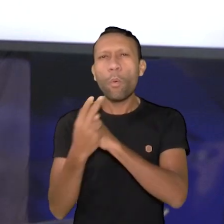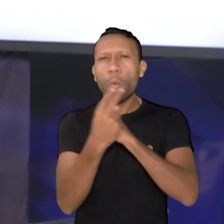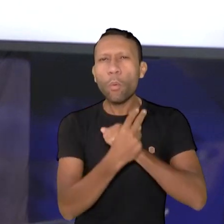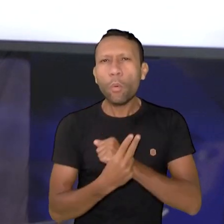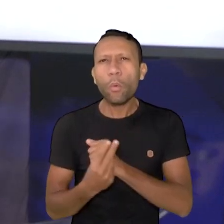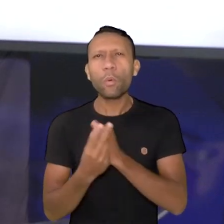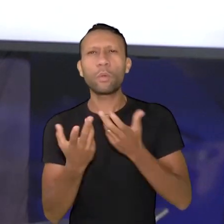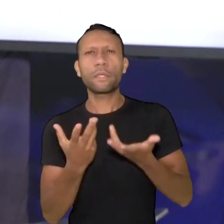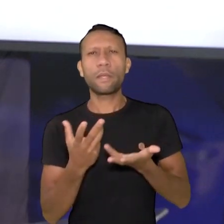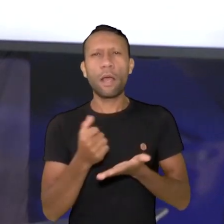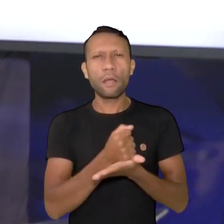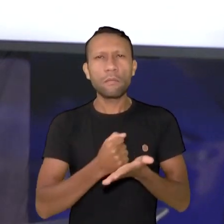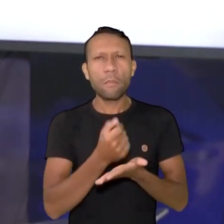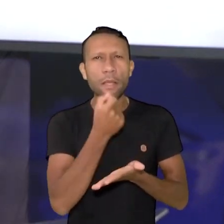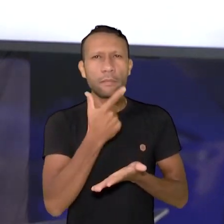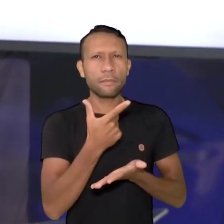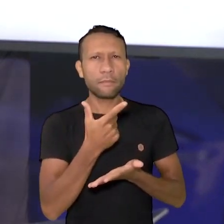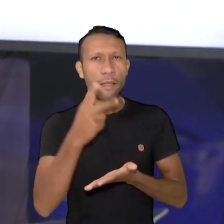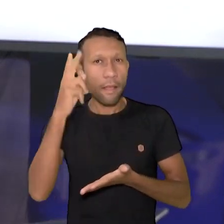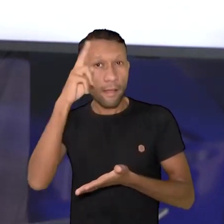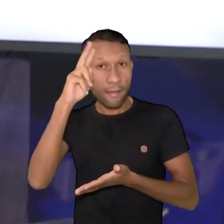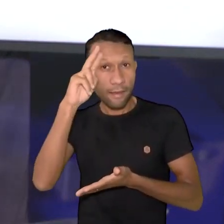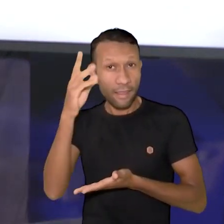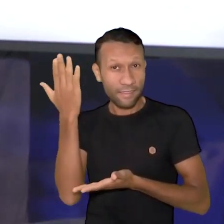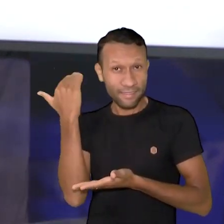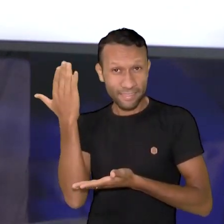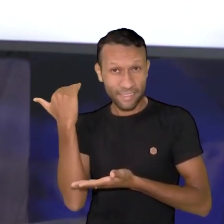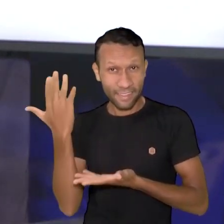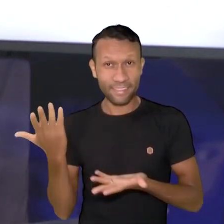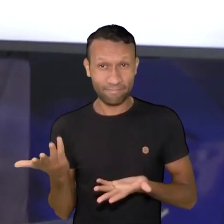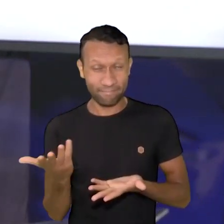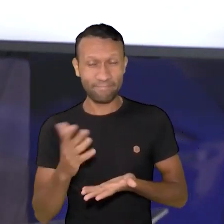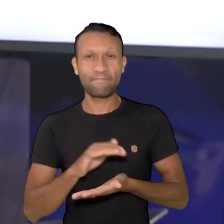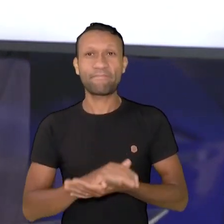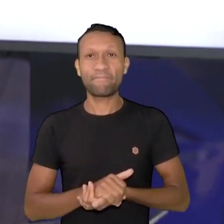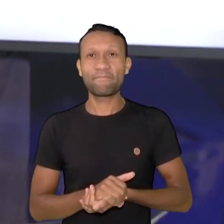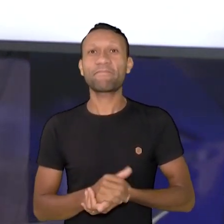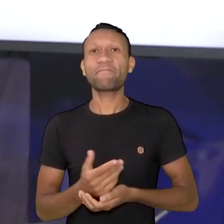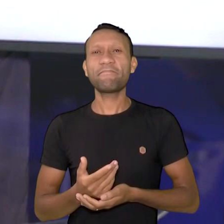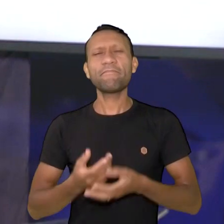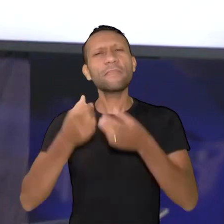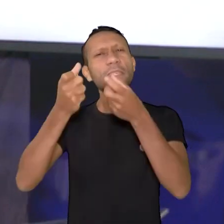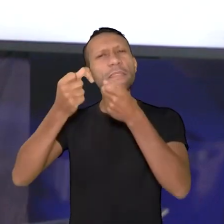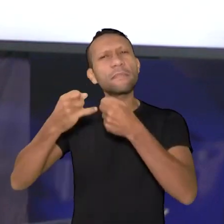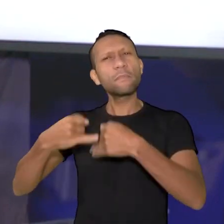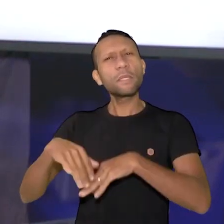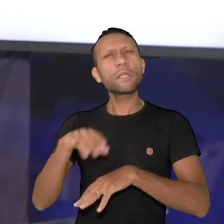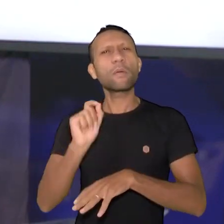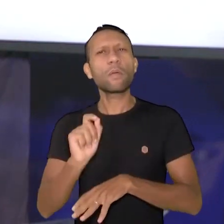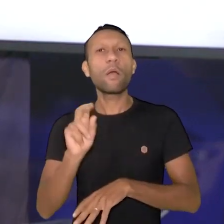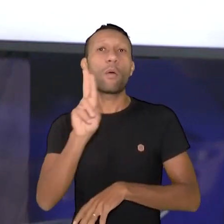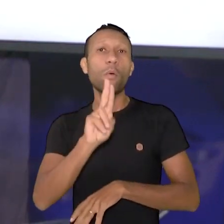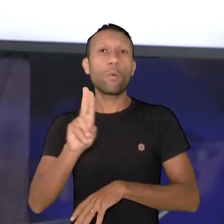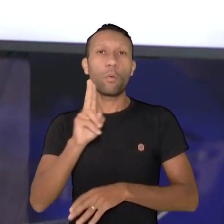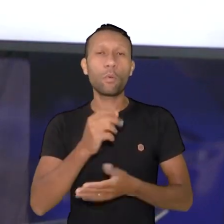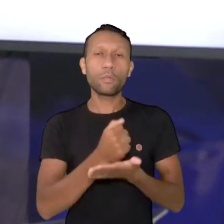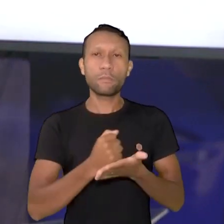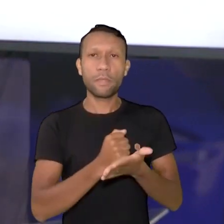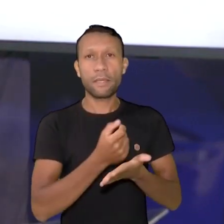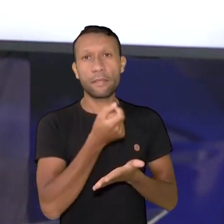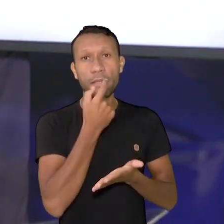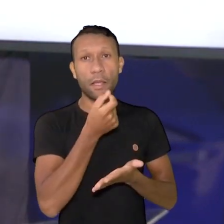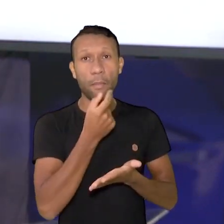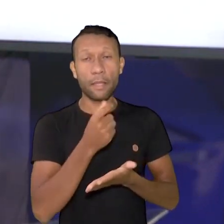um medicamento. Lembram lá da aula que a gente viu faz um tempinho? A gente fala então sobre o uso de medicamentos